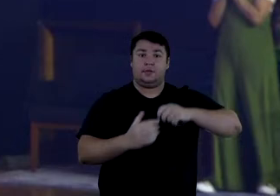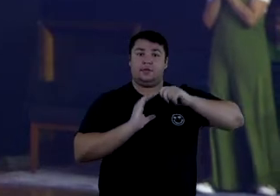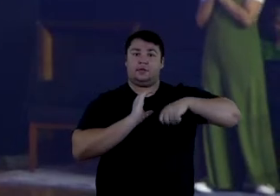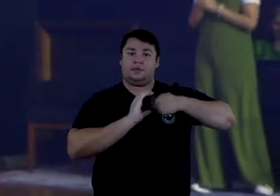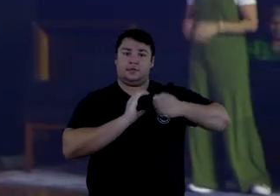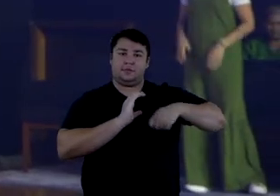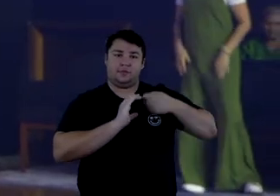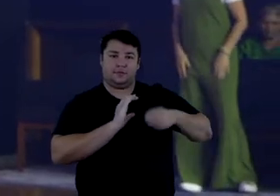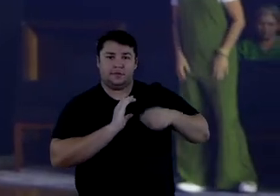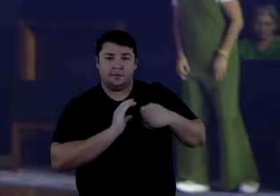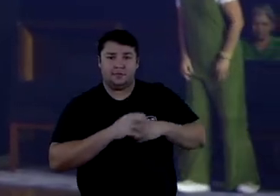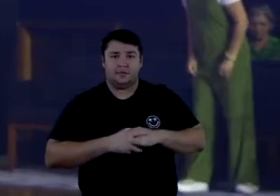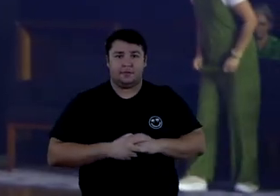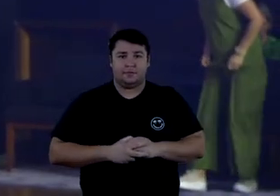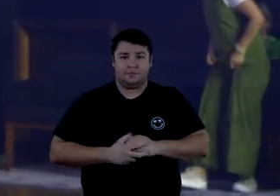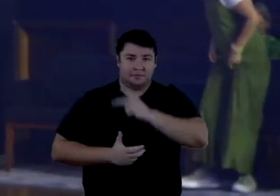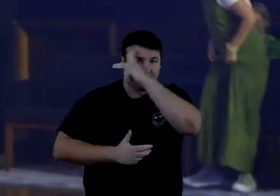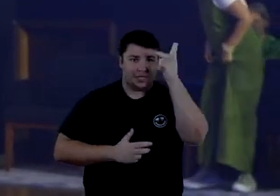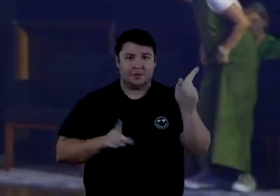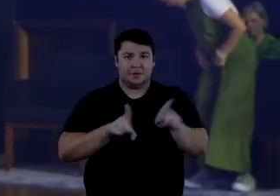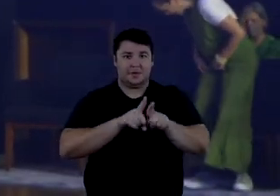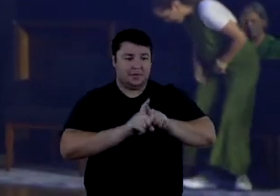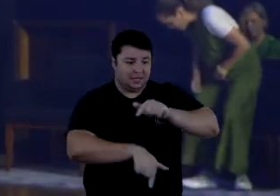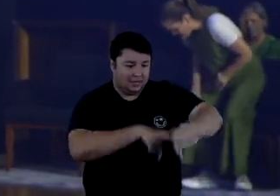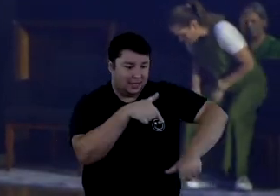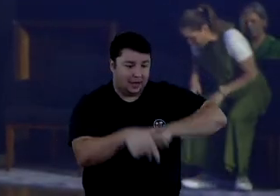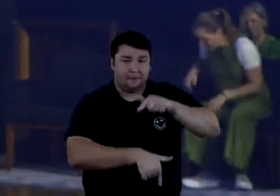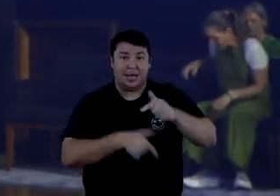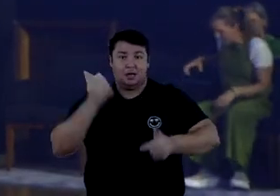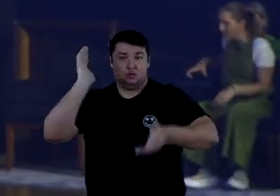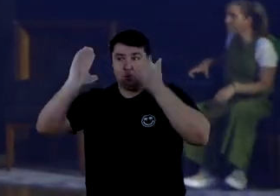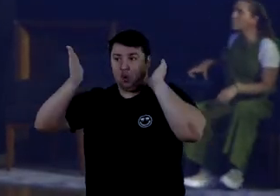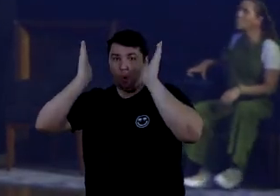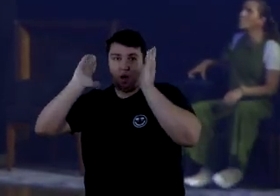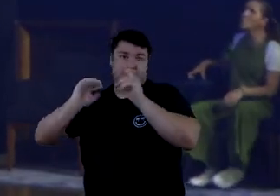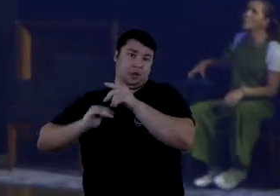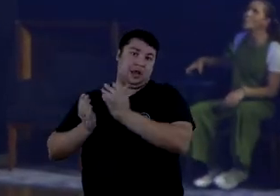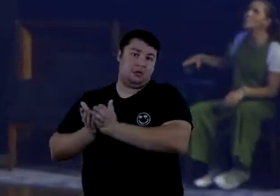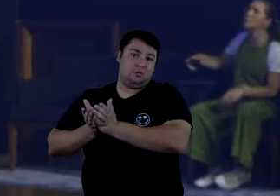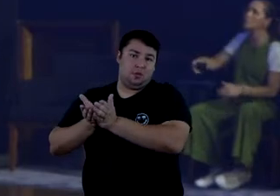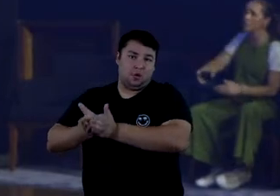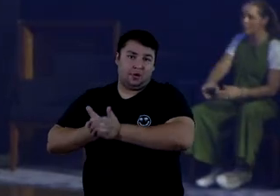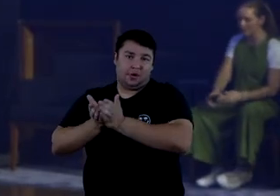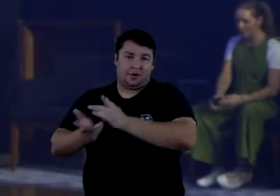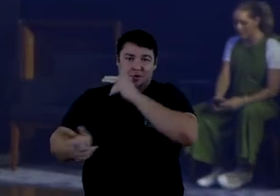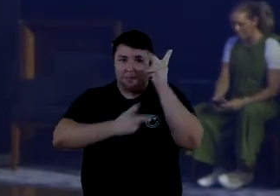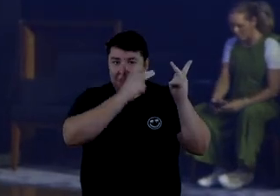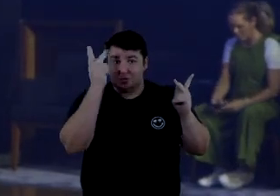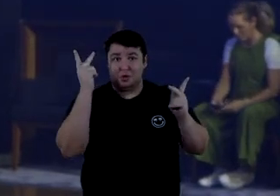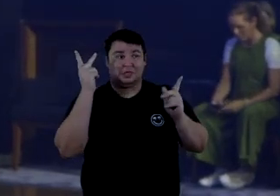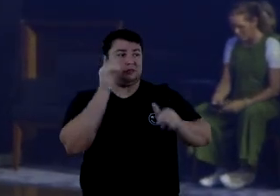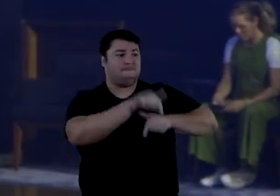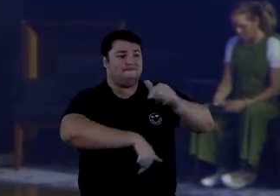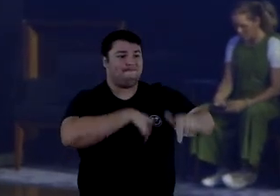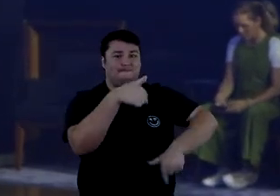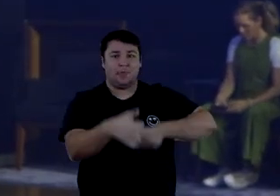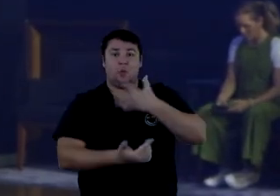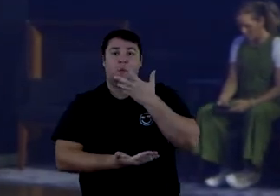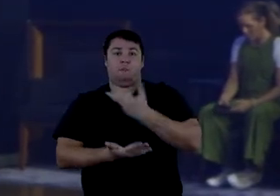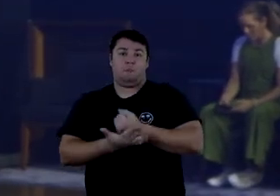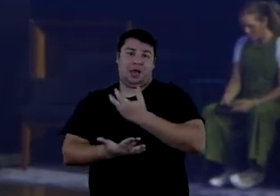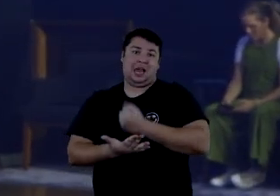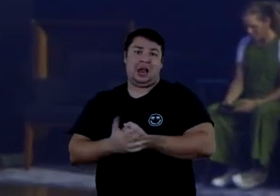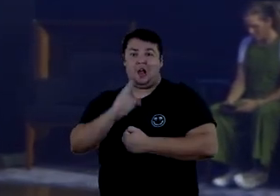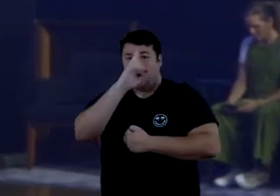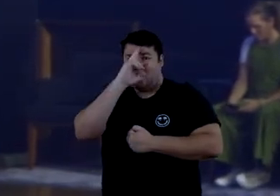câmera, especialmente a rapaziada que está trabalhando no caminhão aí no porto, rapaziada que está trabalhando nos